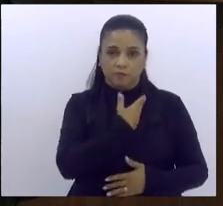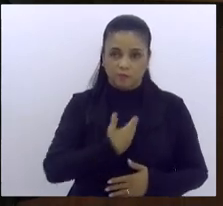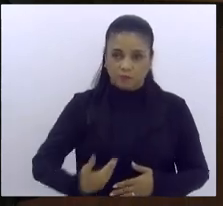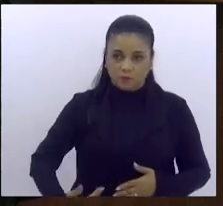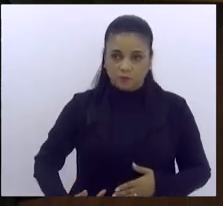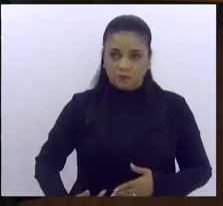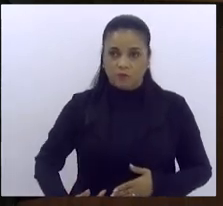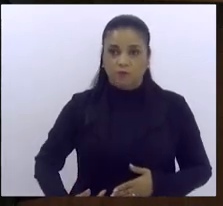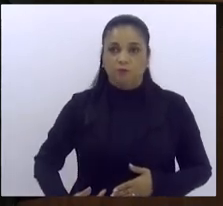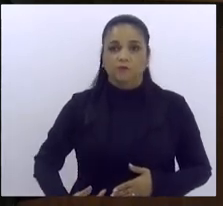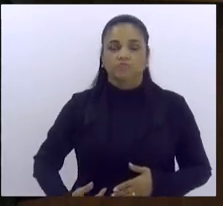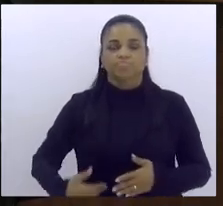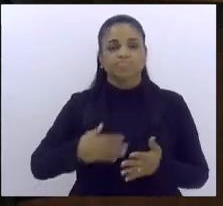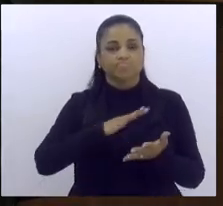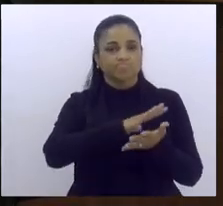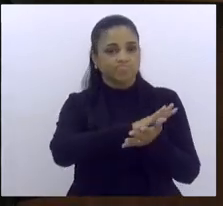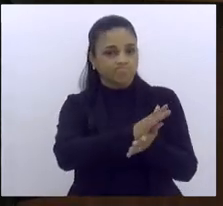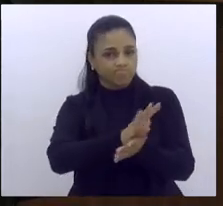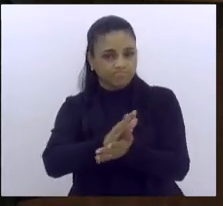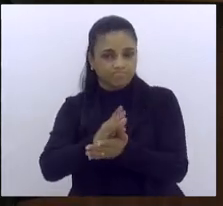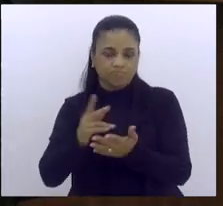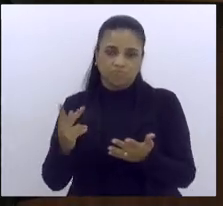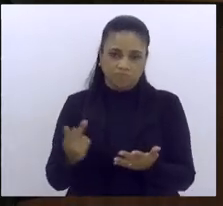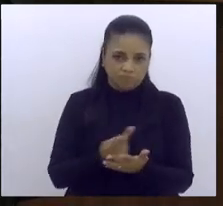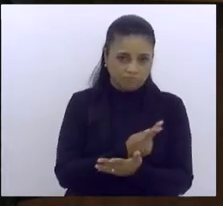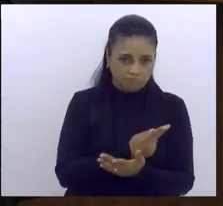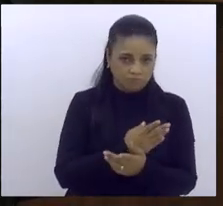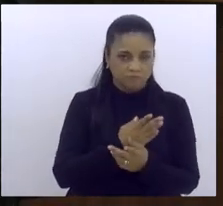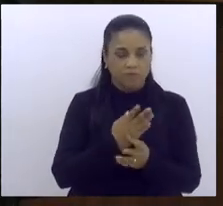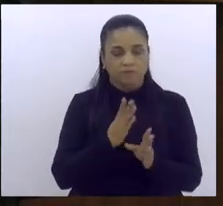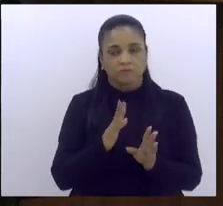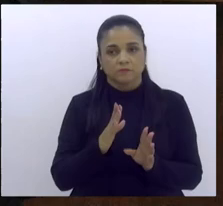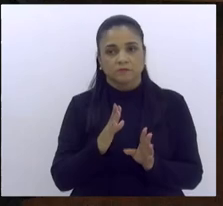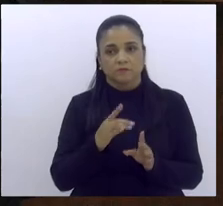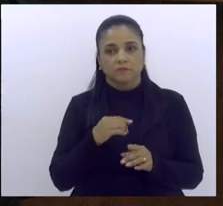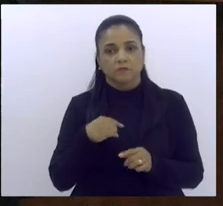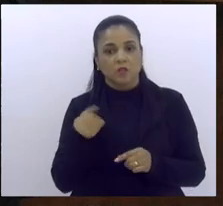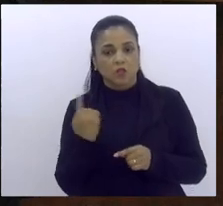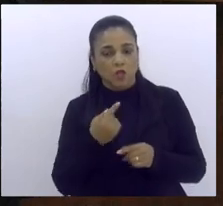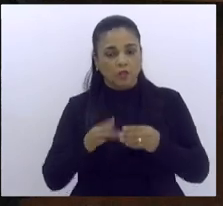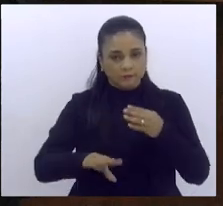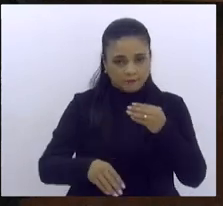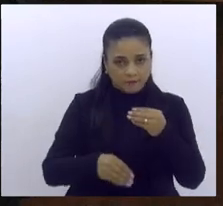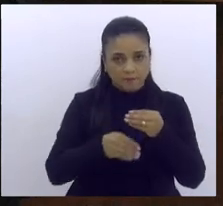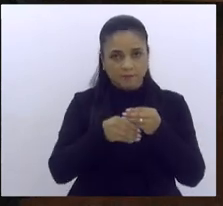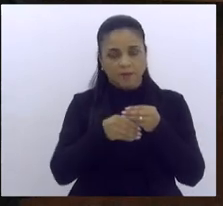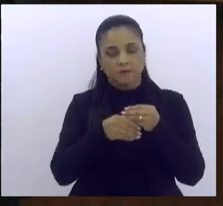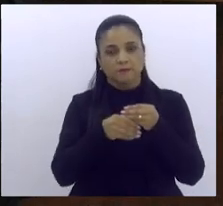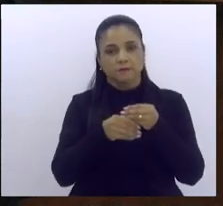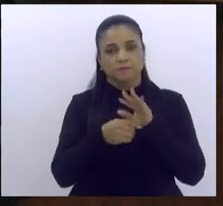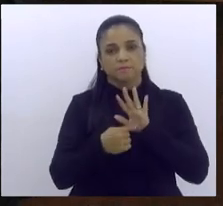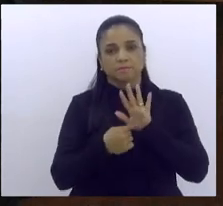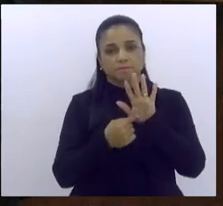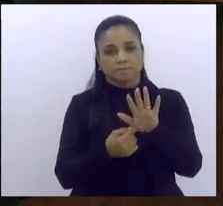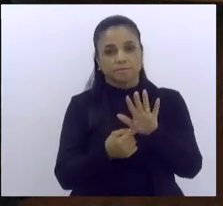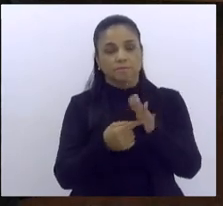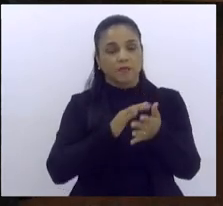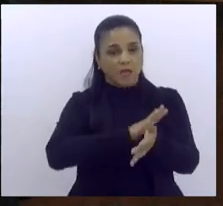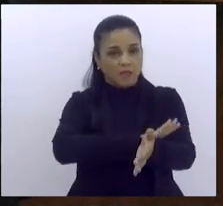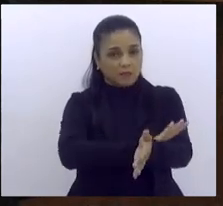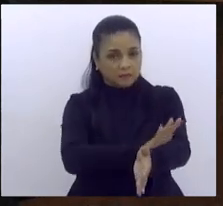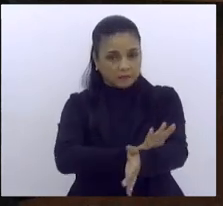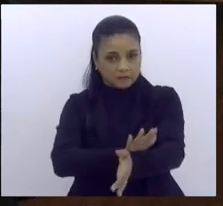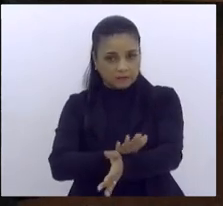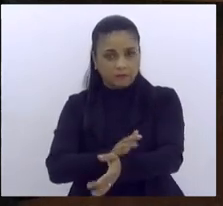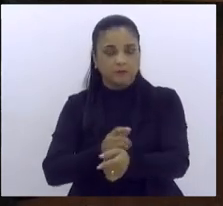ato de discriminação. E nós, na emenda, apresentamos que a discriminação